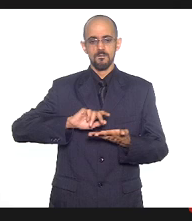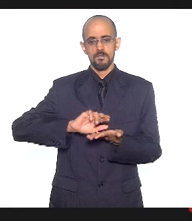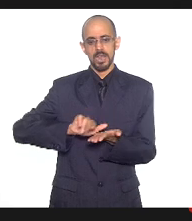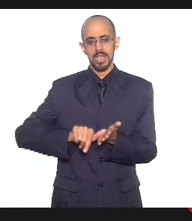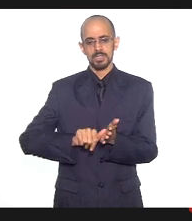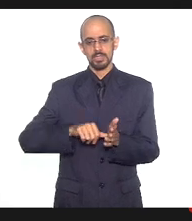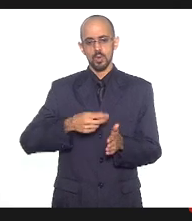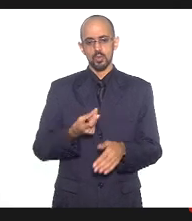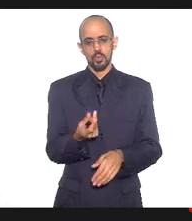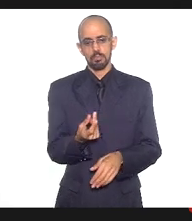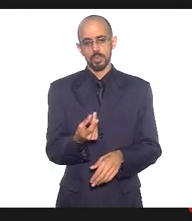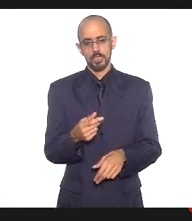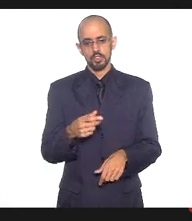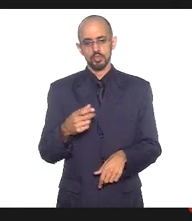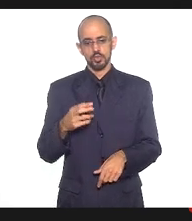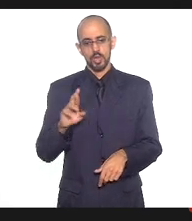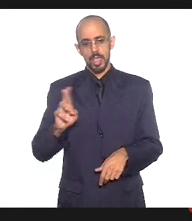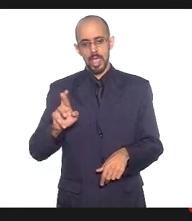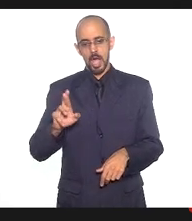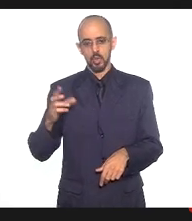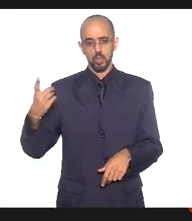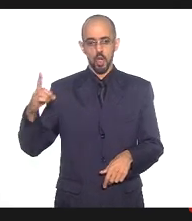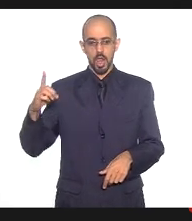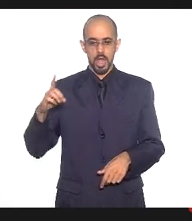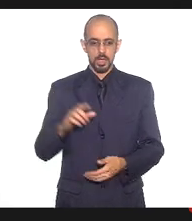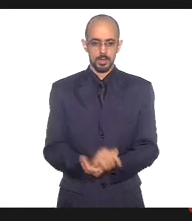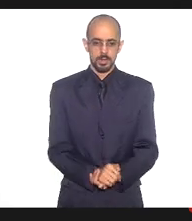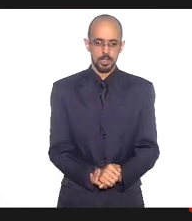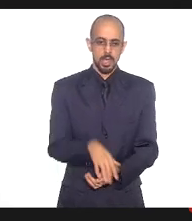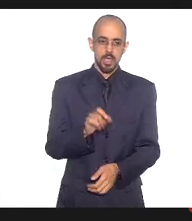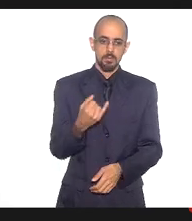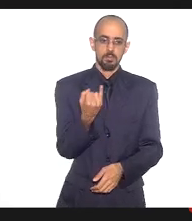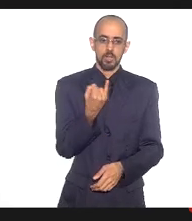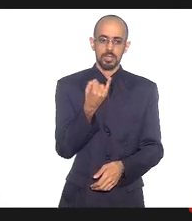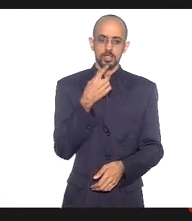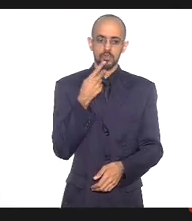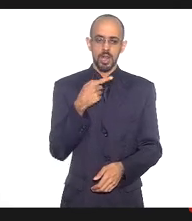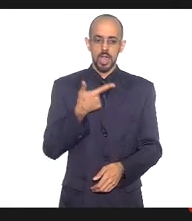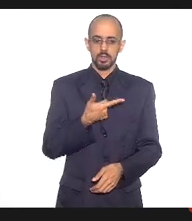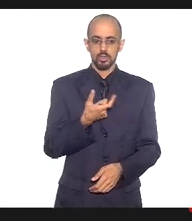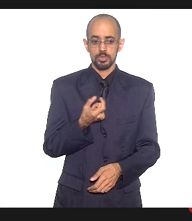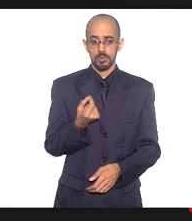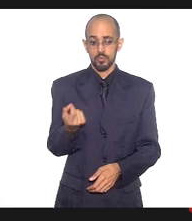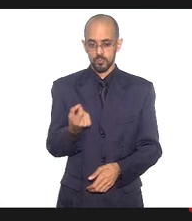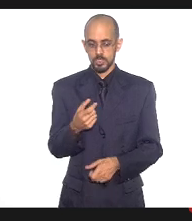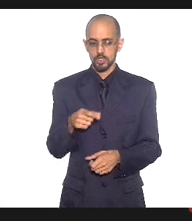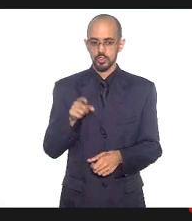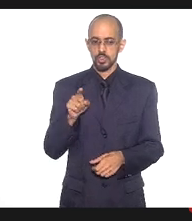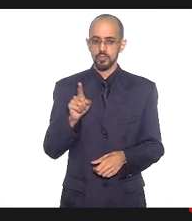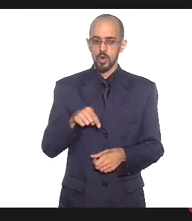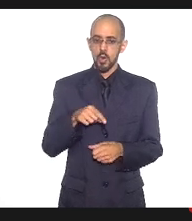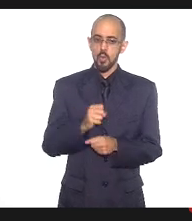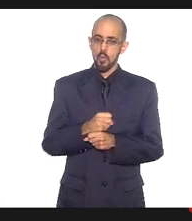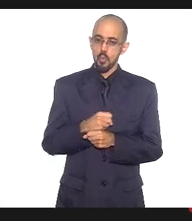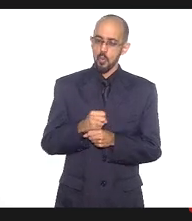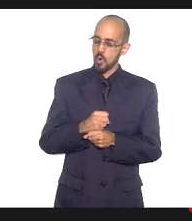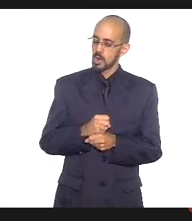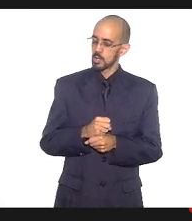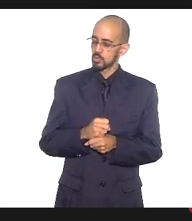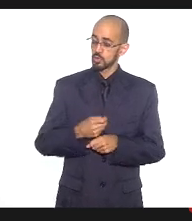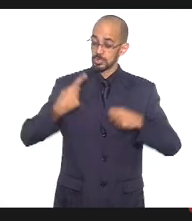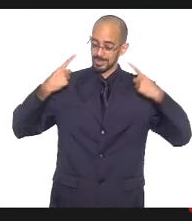dólar. Importante dizer, como podem ver no gráfico, o ano de 2020 foi um ano extremamente